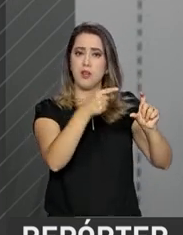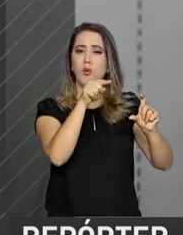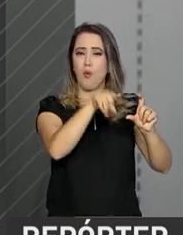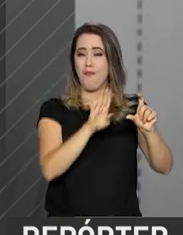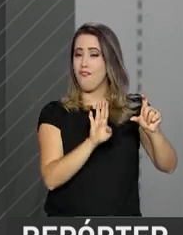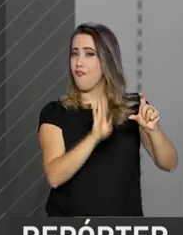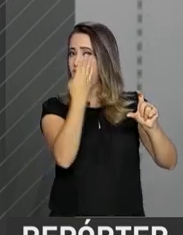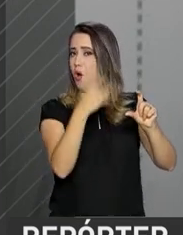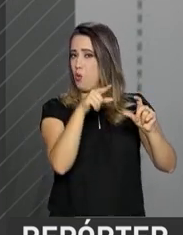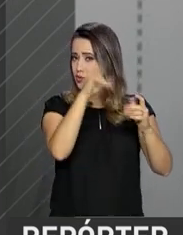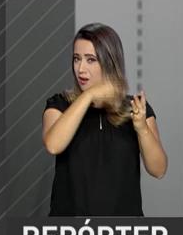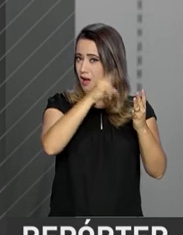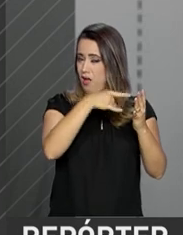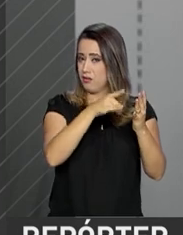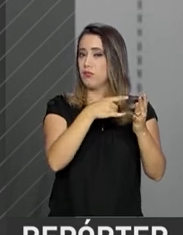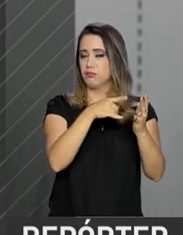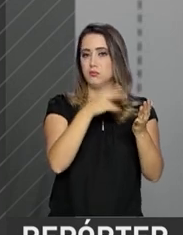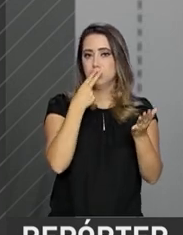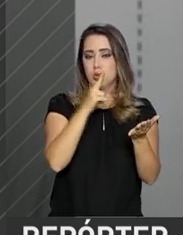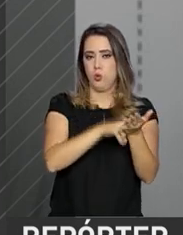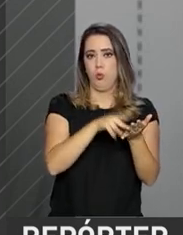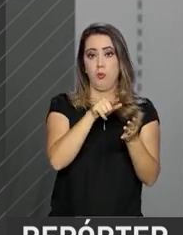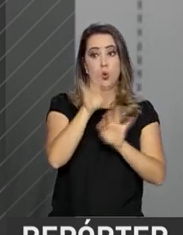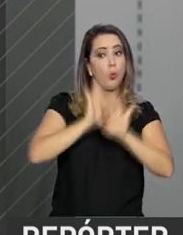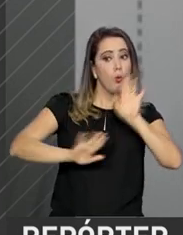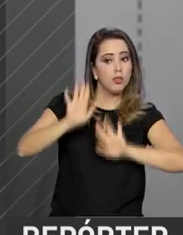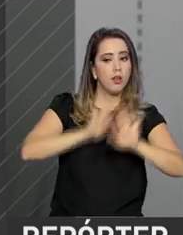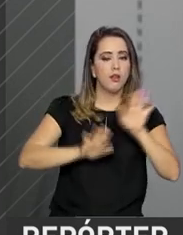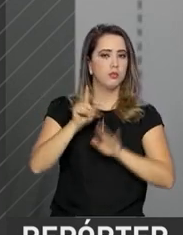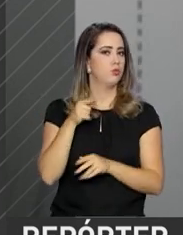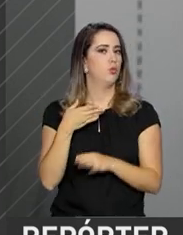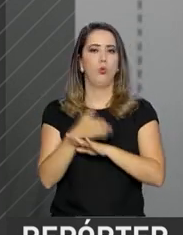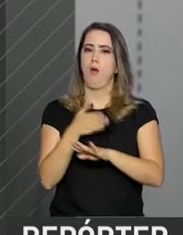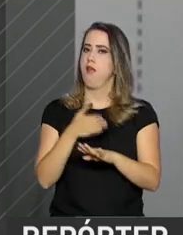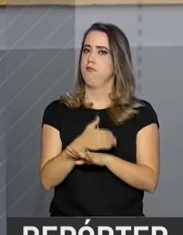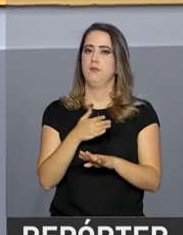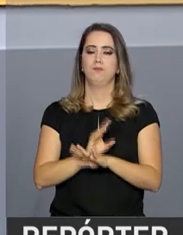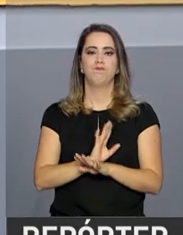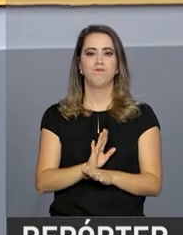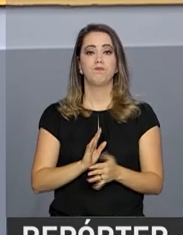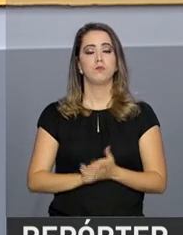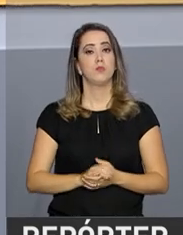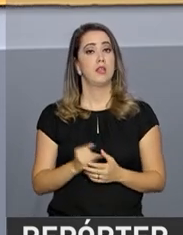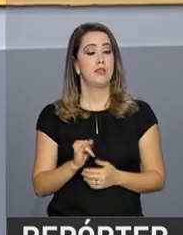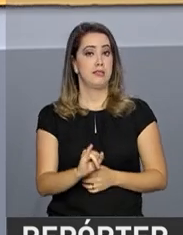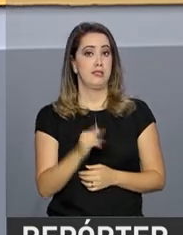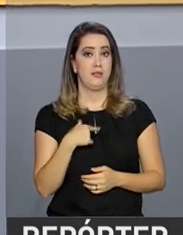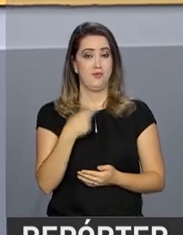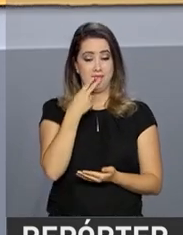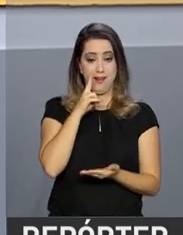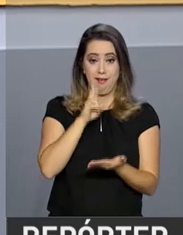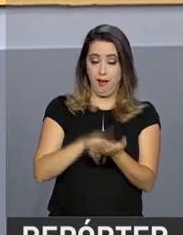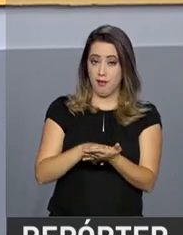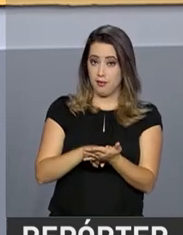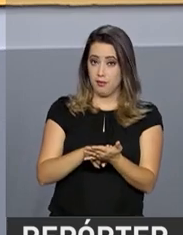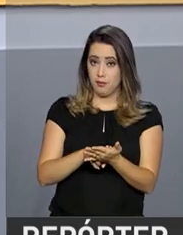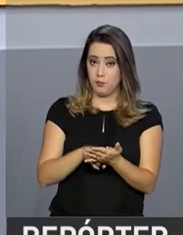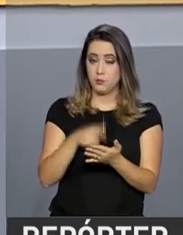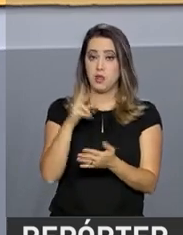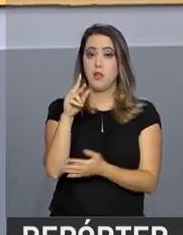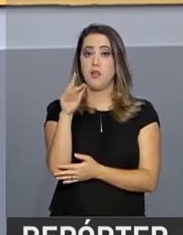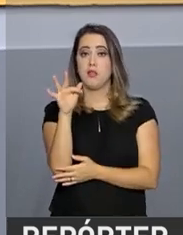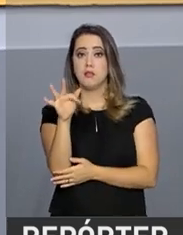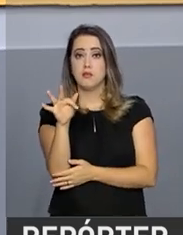e o governo alerta para que os contribuintes não acessem o site indicado caso você receba essa carta à receita federal